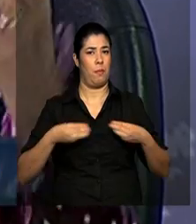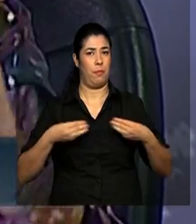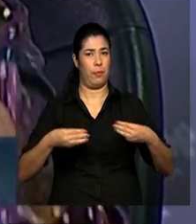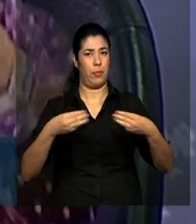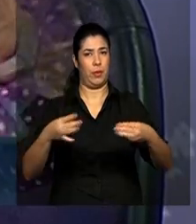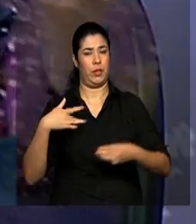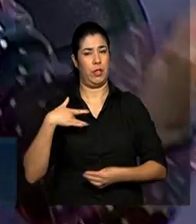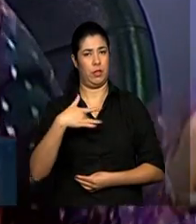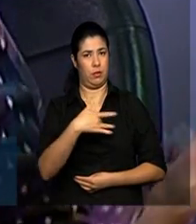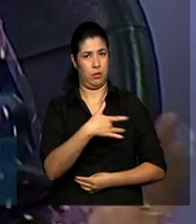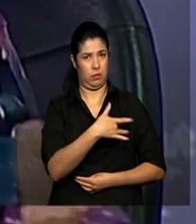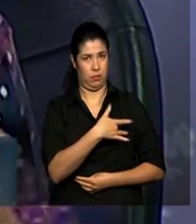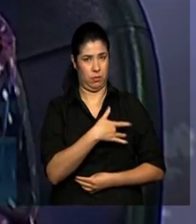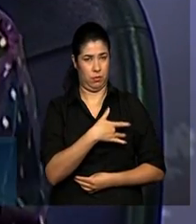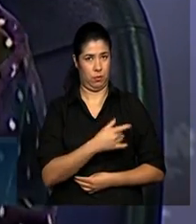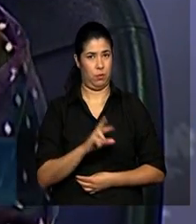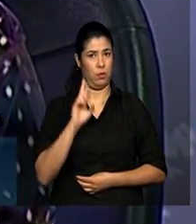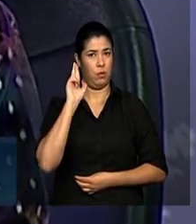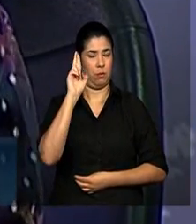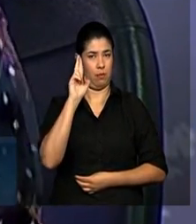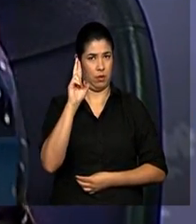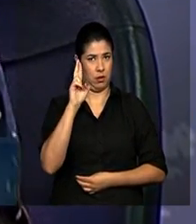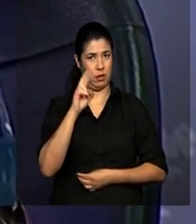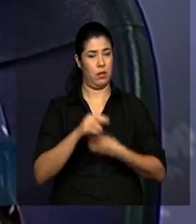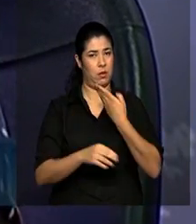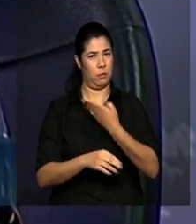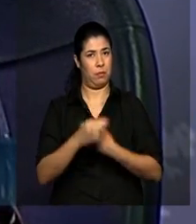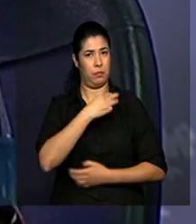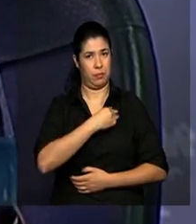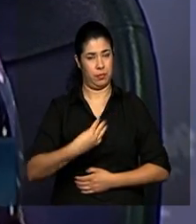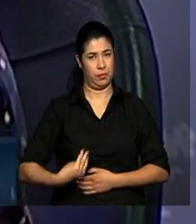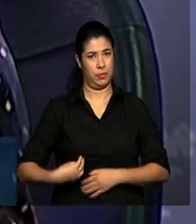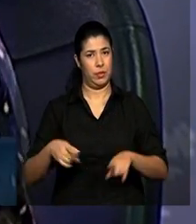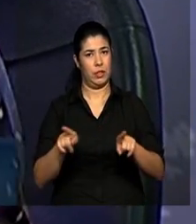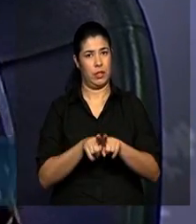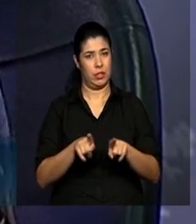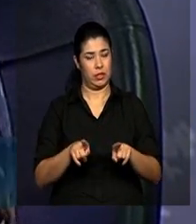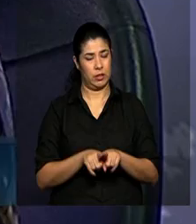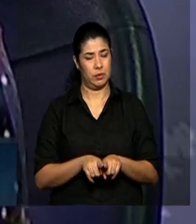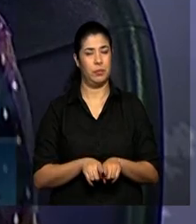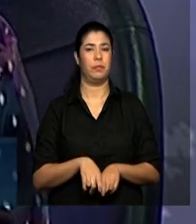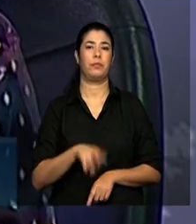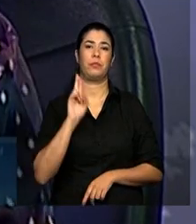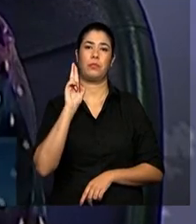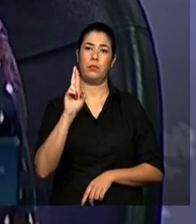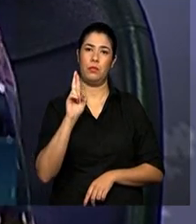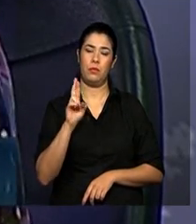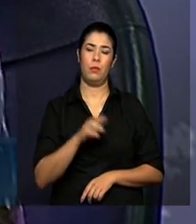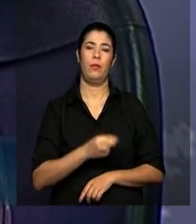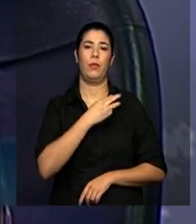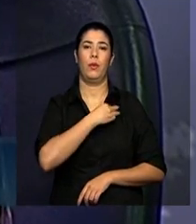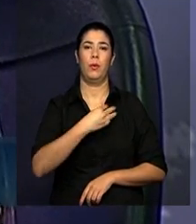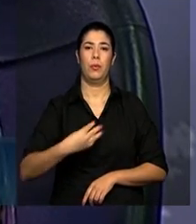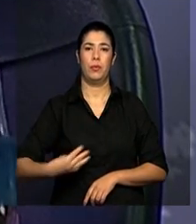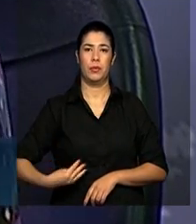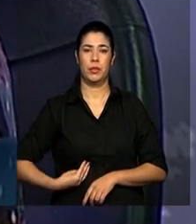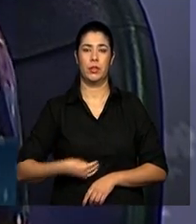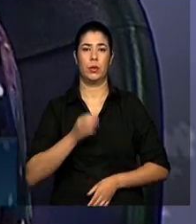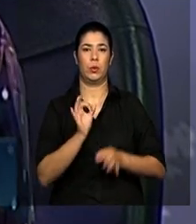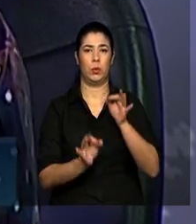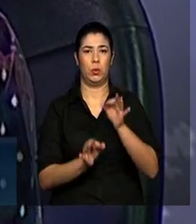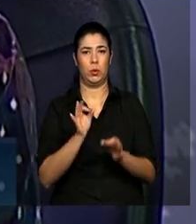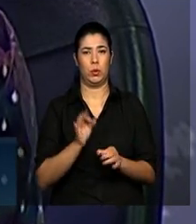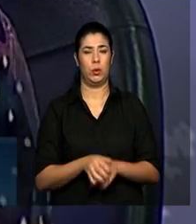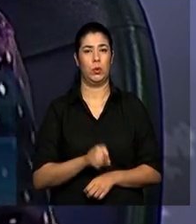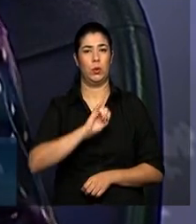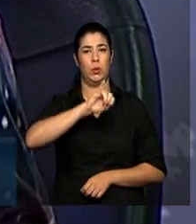e composto por quem ele é, e o Ministério da Justiça, dirigido pelo Zé Eduardo Cardoso e com